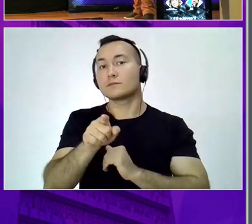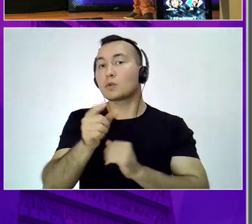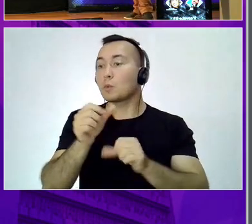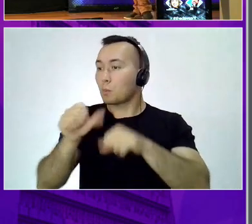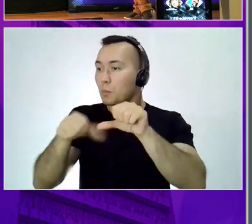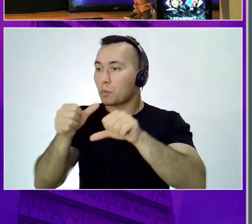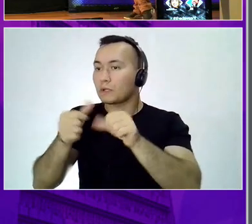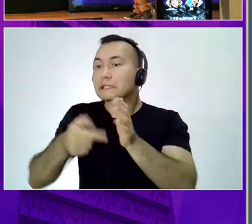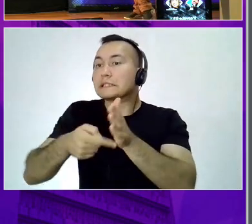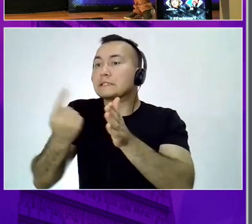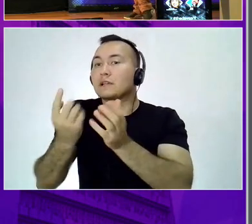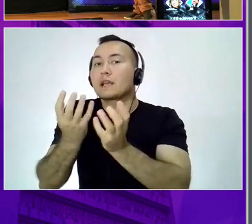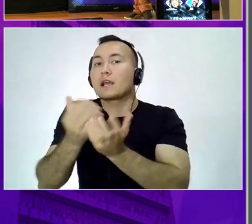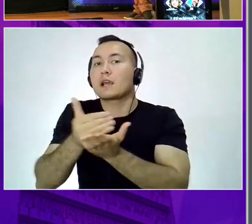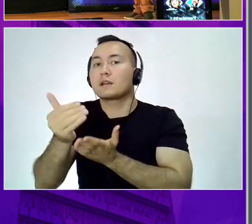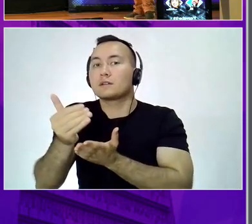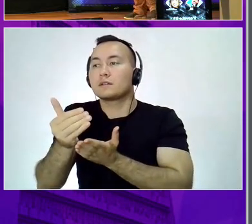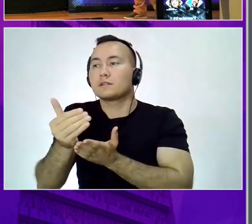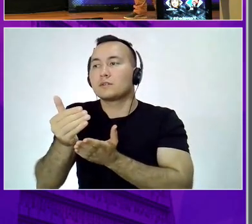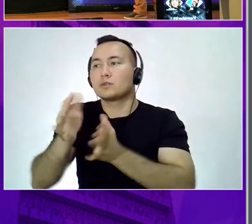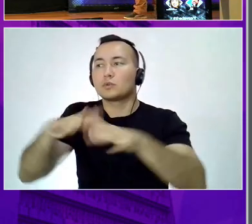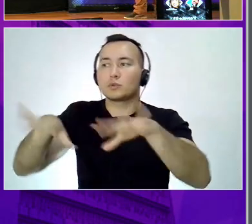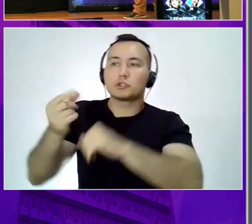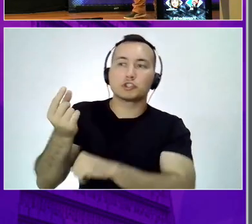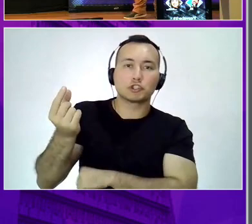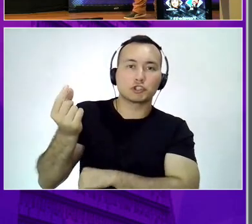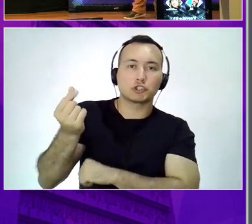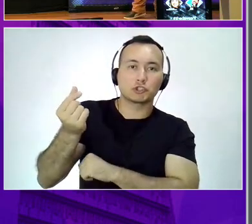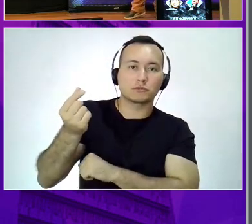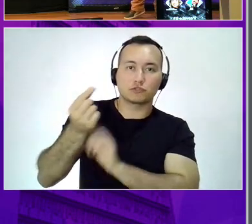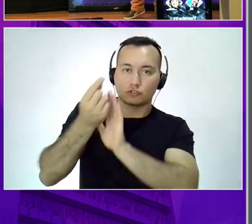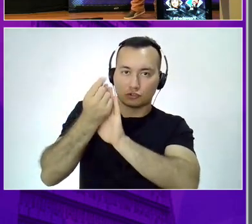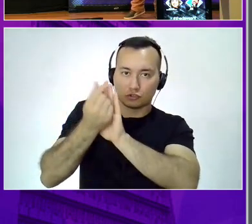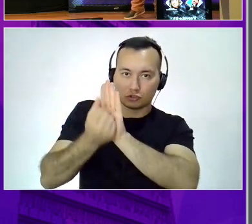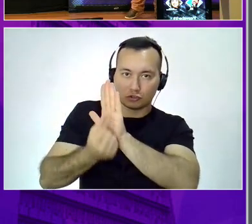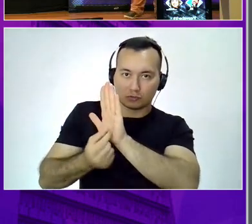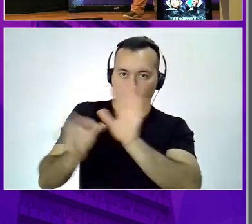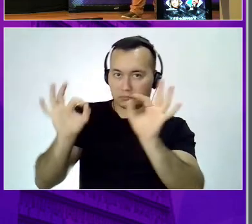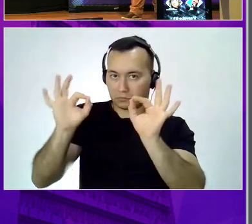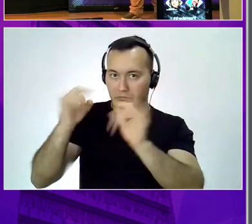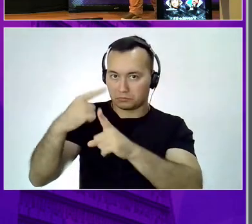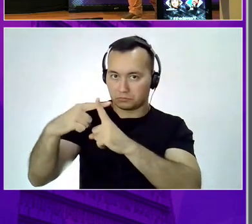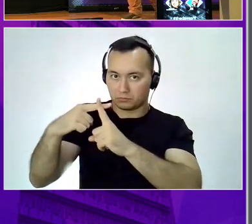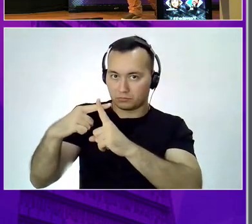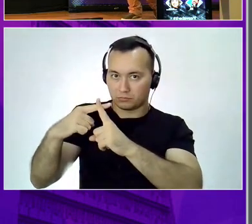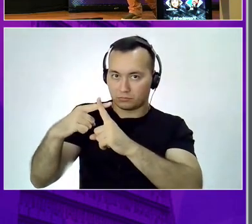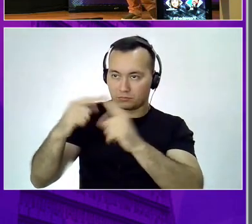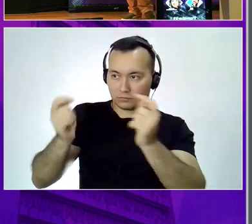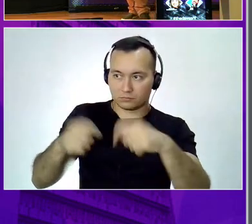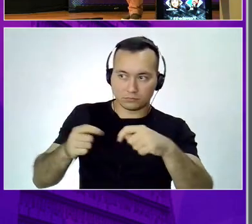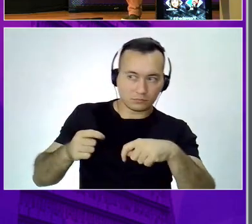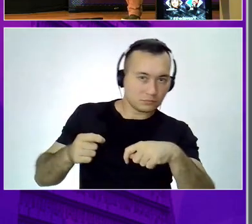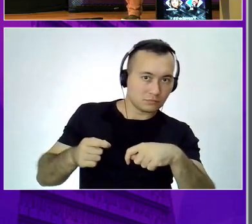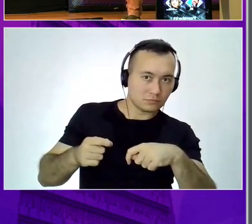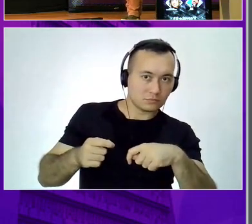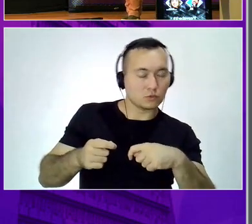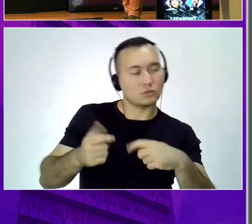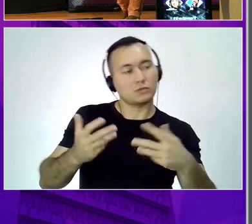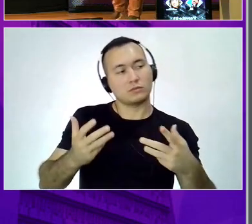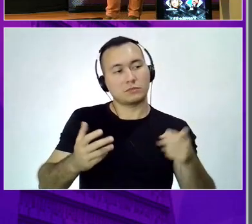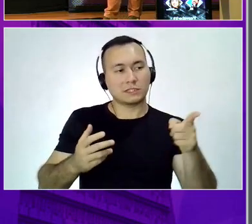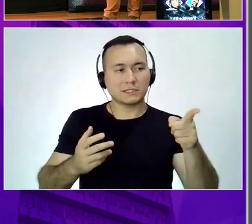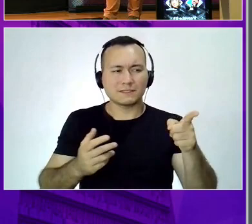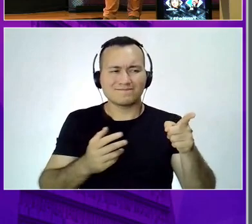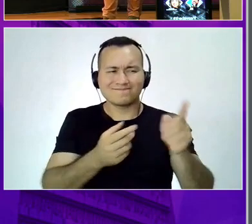Né? Então, a primeira pergunta é, pô, quem tem mais orçamento? Se eu tenho a opção de mudar um lugar que tem pouco orçamento e um lugar que tem muito, eu vou onde tem muito.